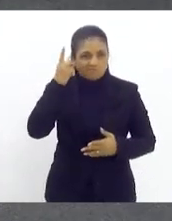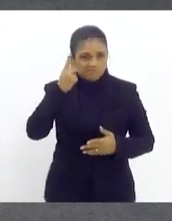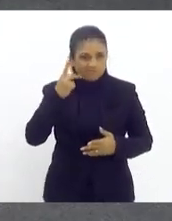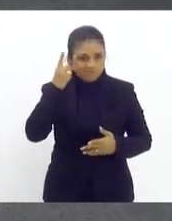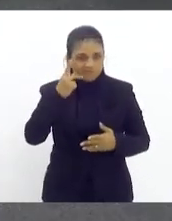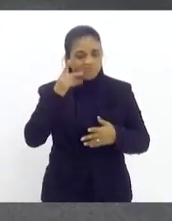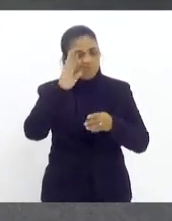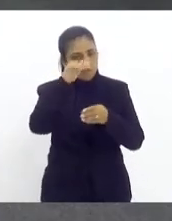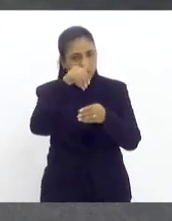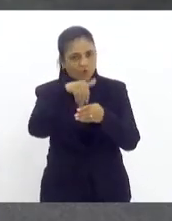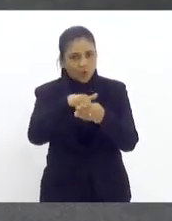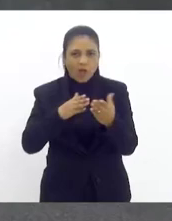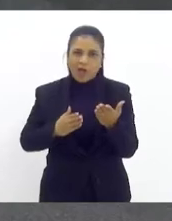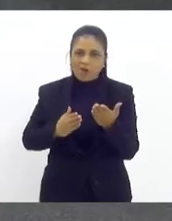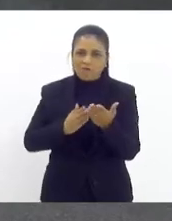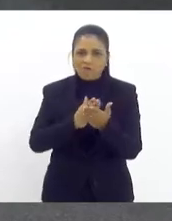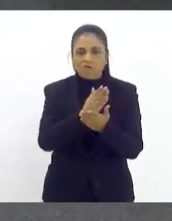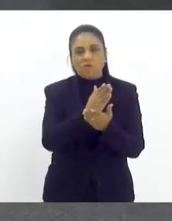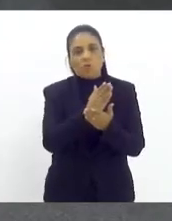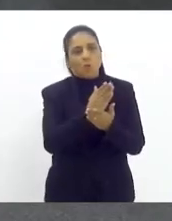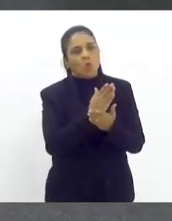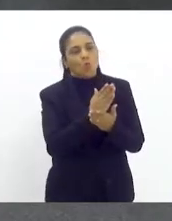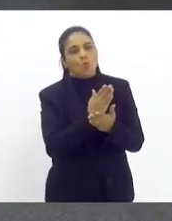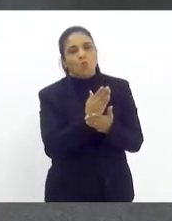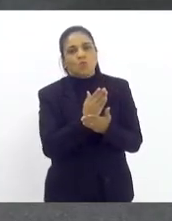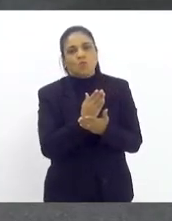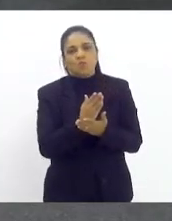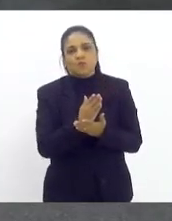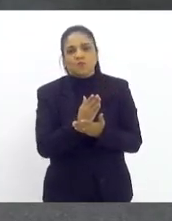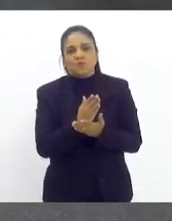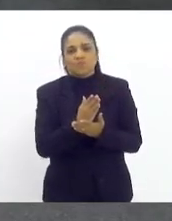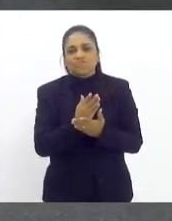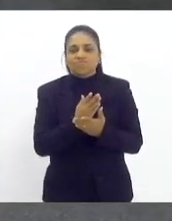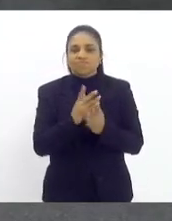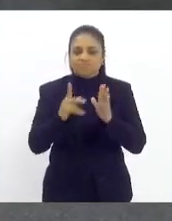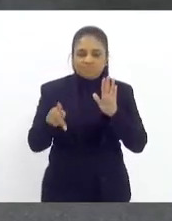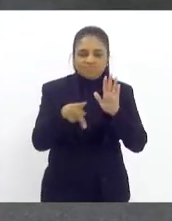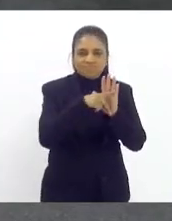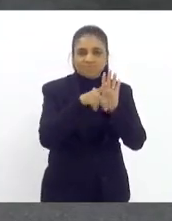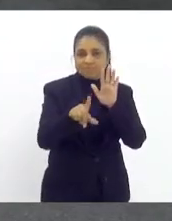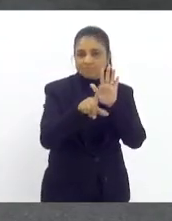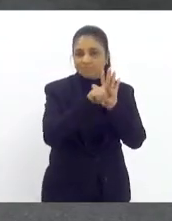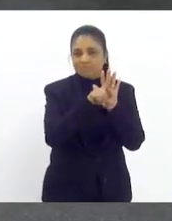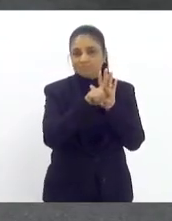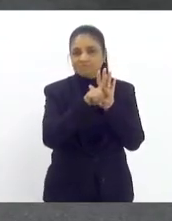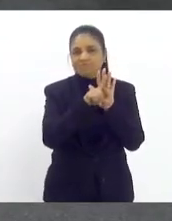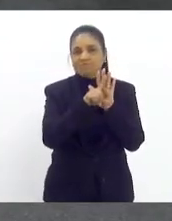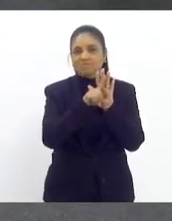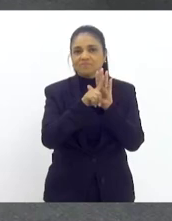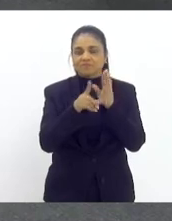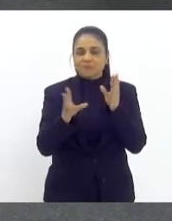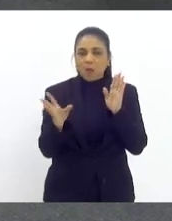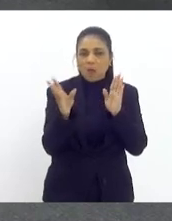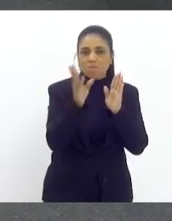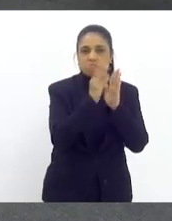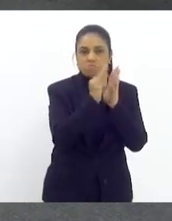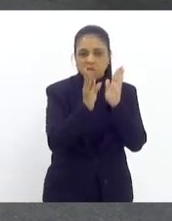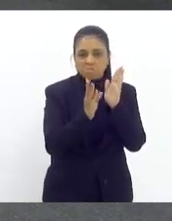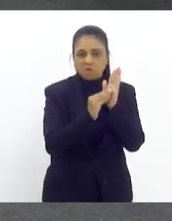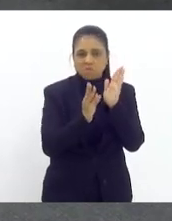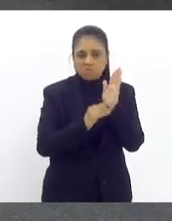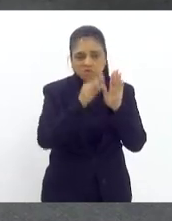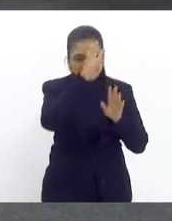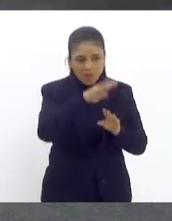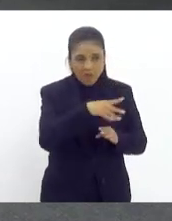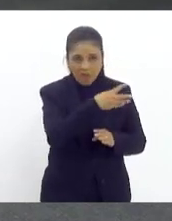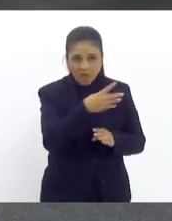votaram a favor e assim aprovamos esse projeto de lei que inclui no calendário Oficial do Estado do Rio de